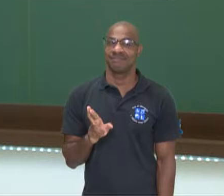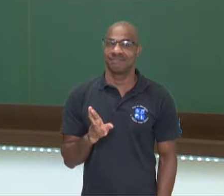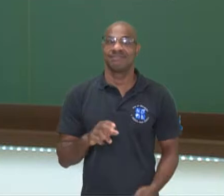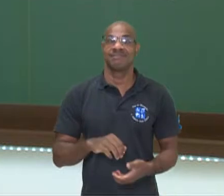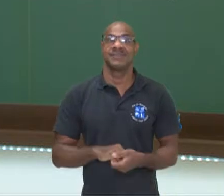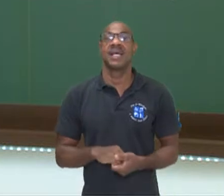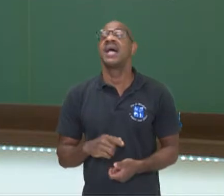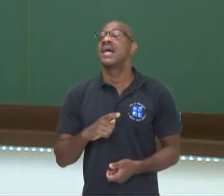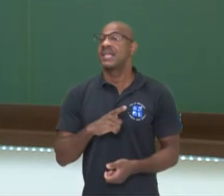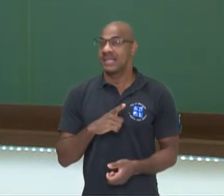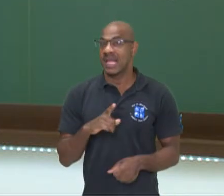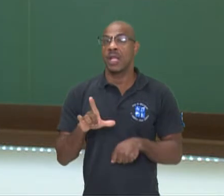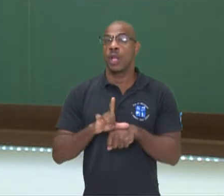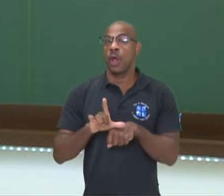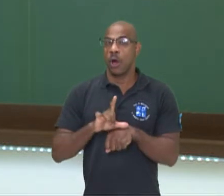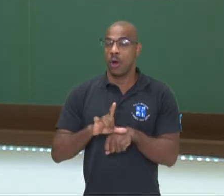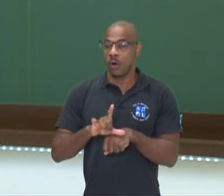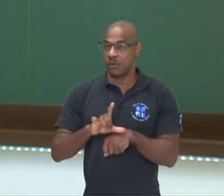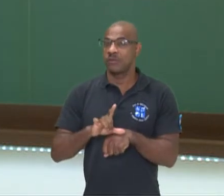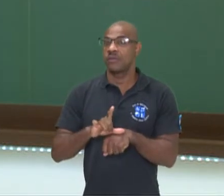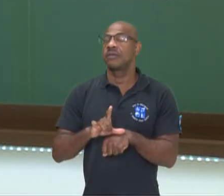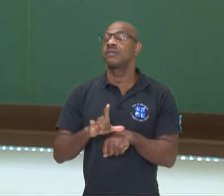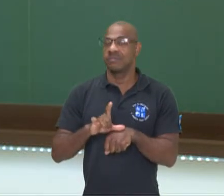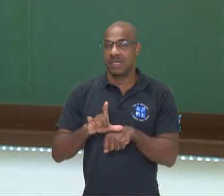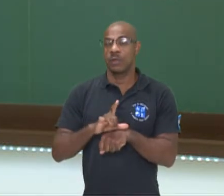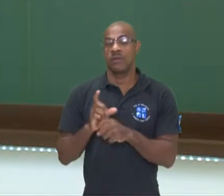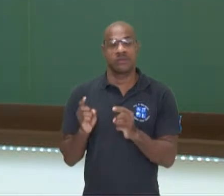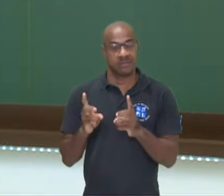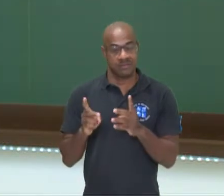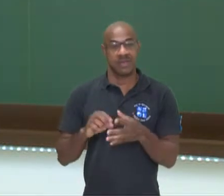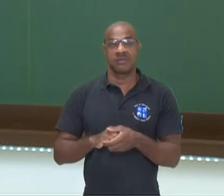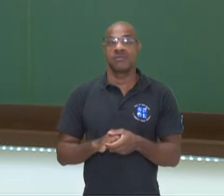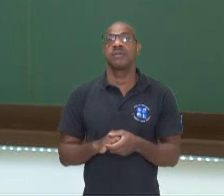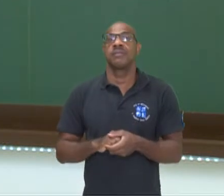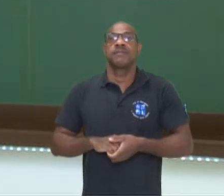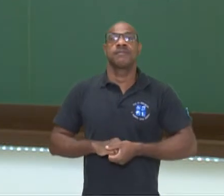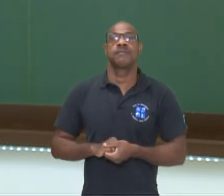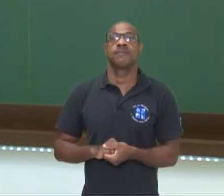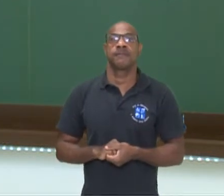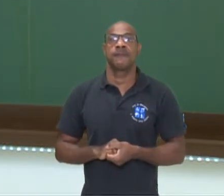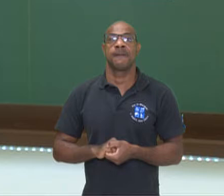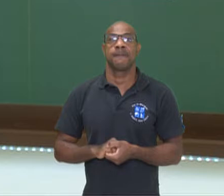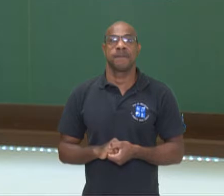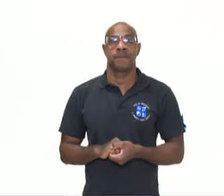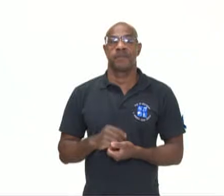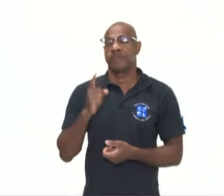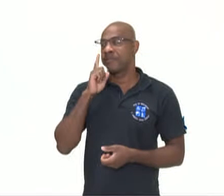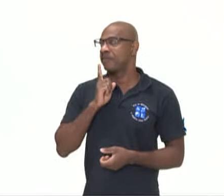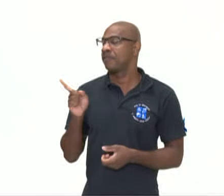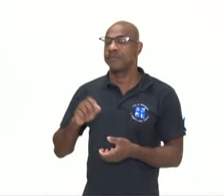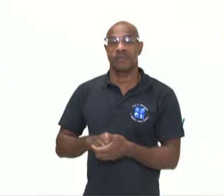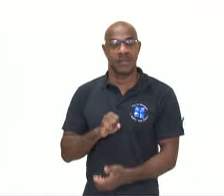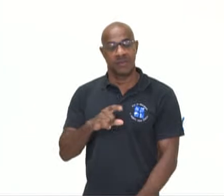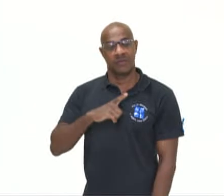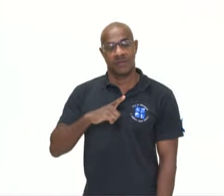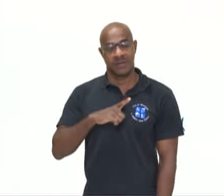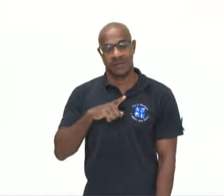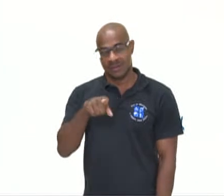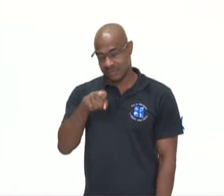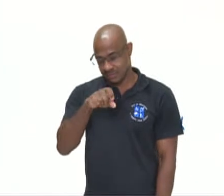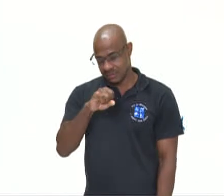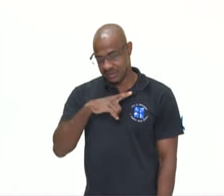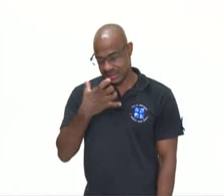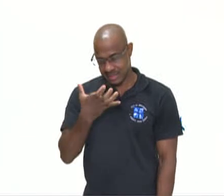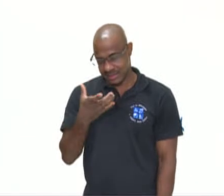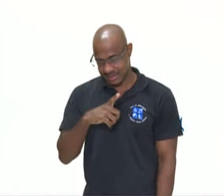lojas legalizadas, tá bom? Tem mais um detalhe bem legal da cacatua. Olha aqui, ó. Se você por acaso está pensando em